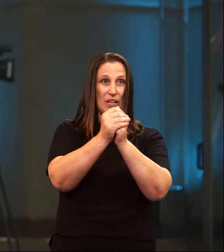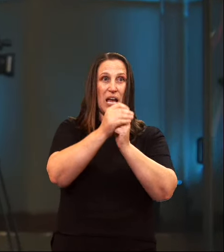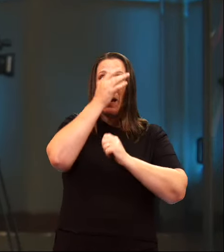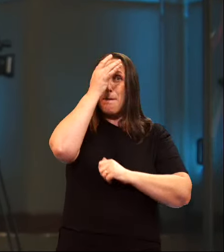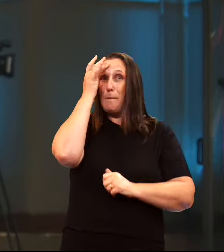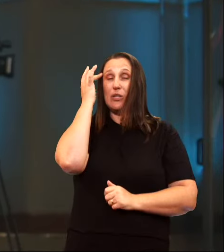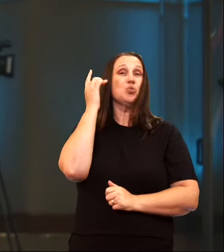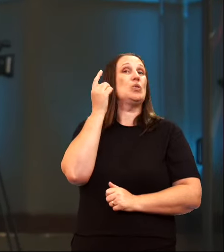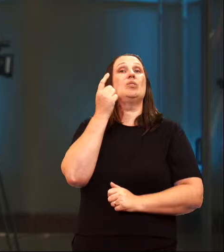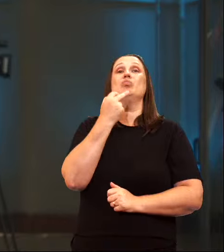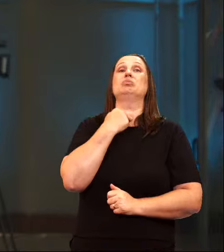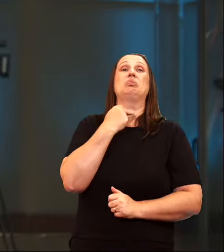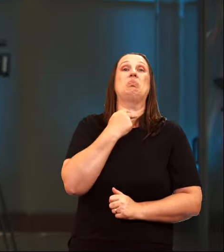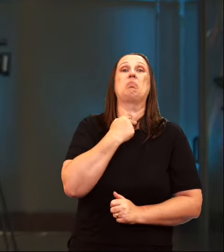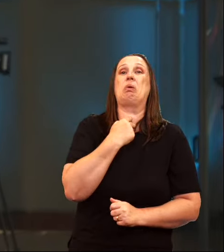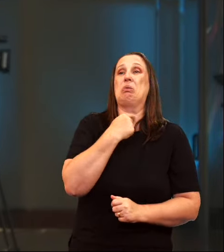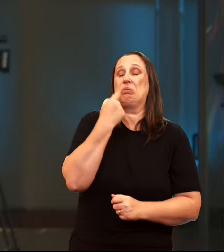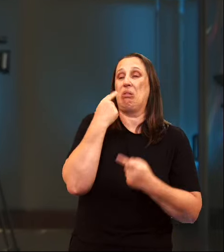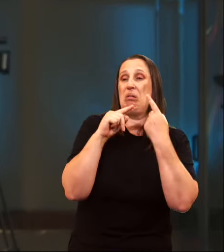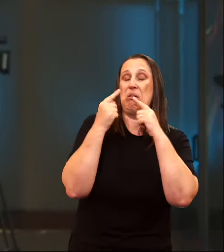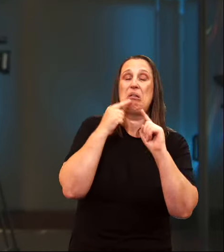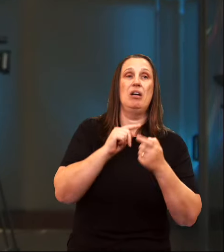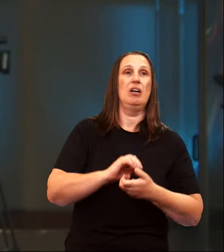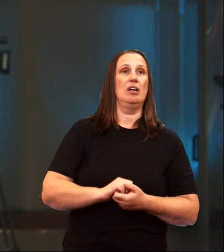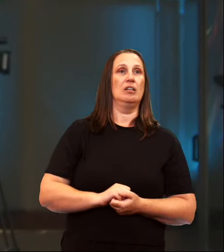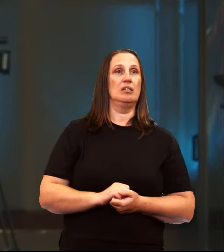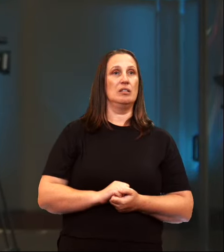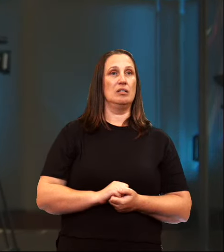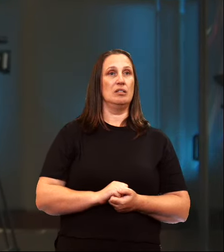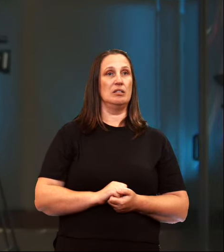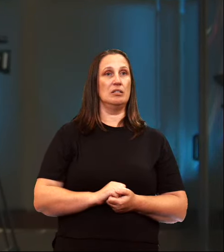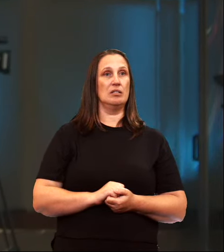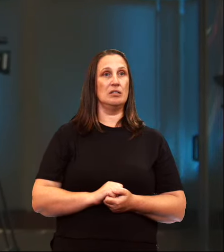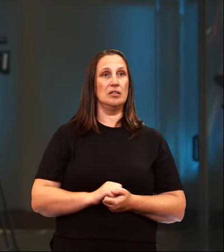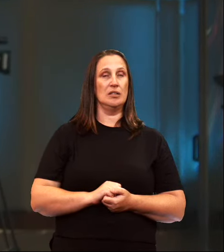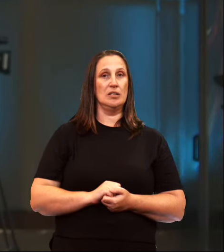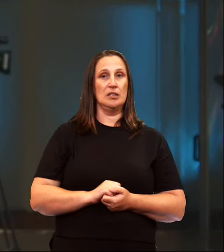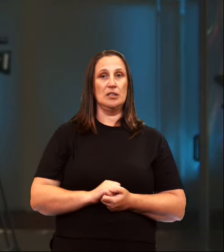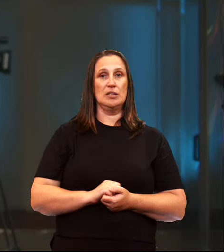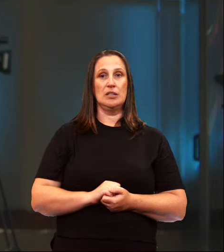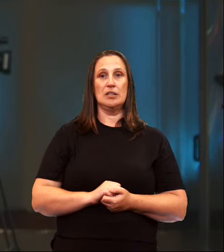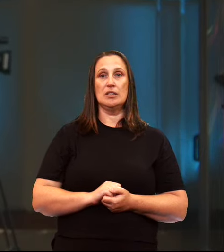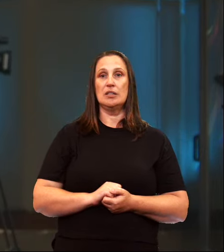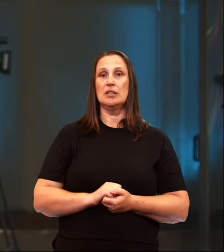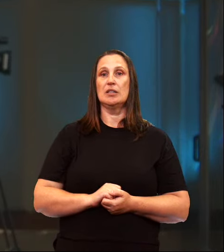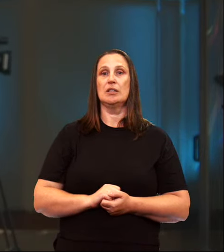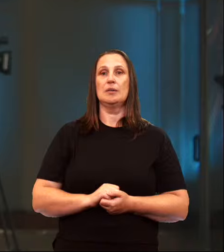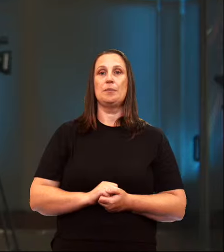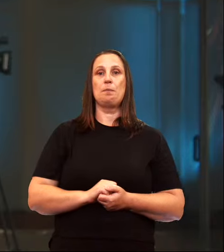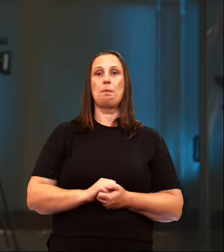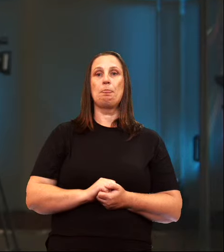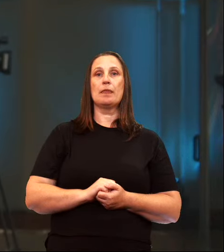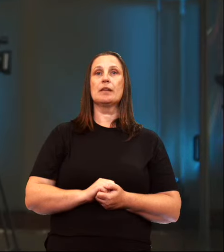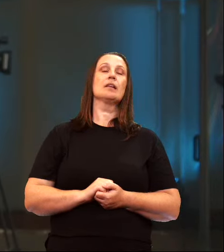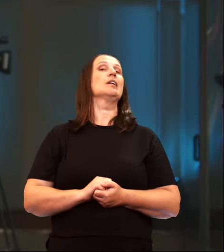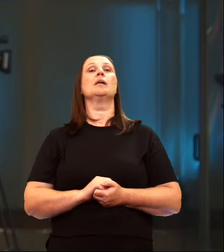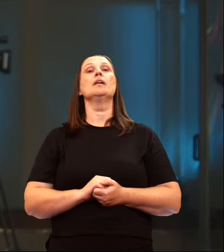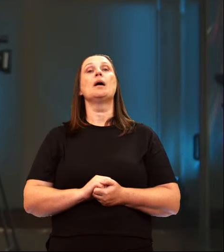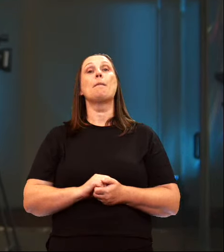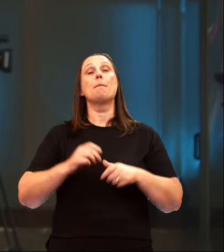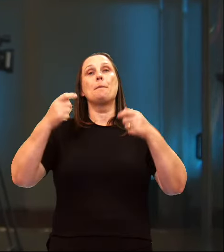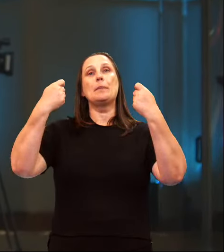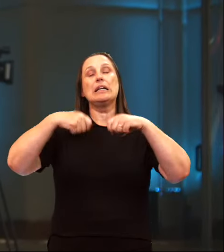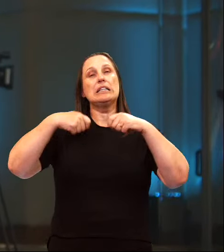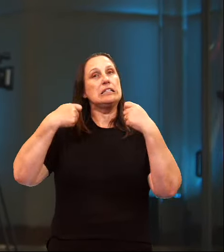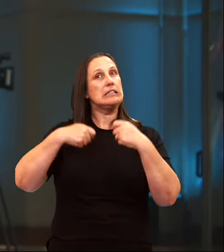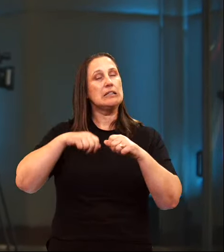crítica. Não, a crítica construtiva ela é bem-vinda, tá? Mas a gente tem que sim que mudar ambientes. Quem